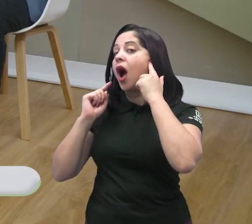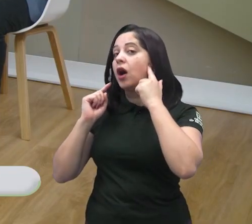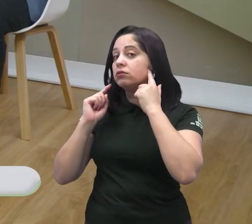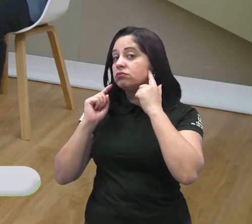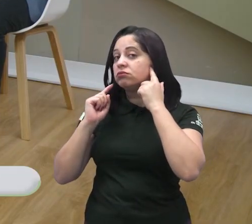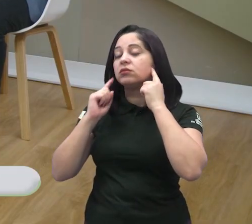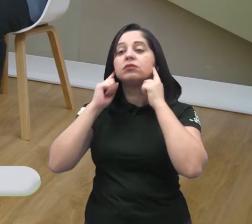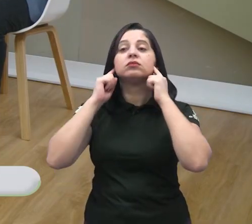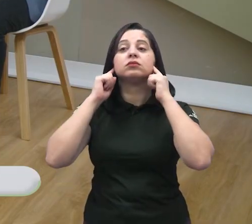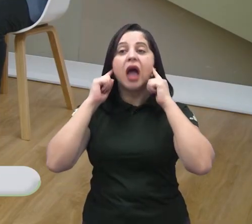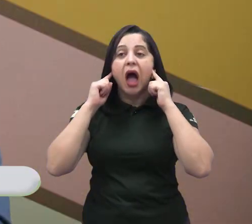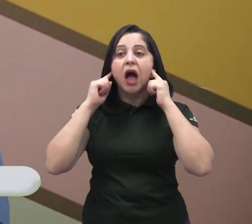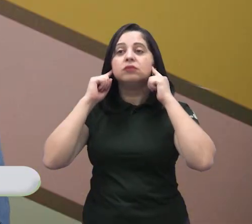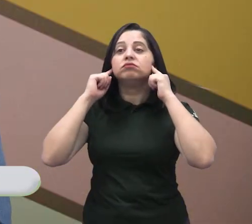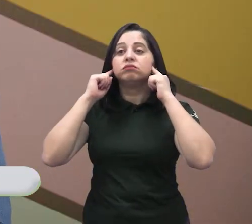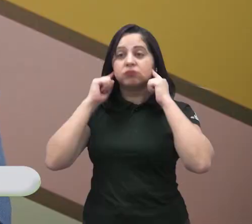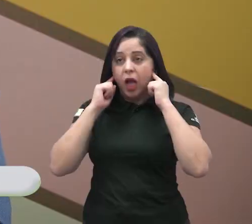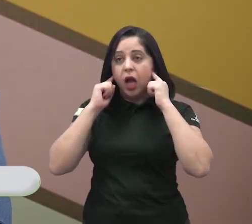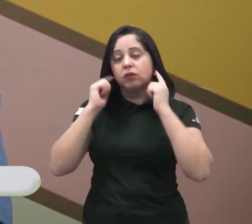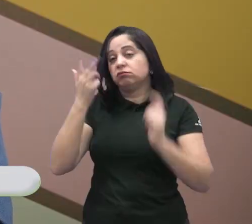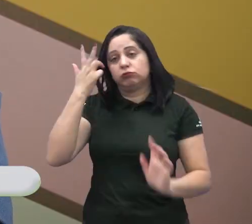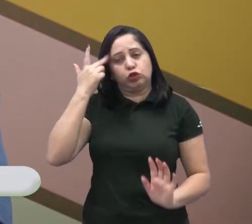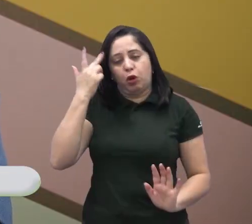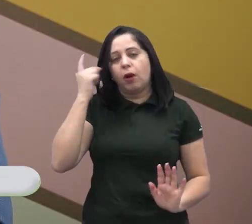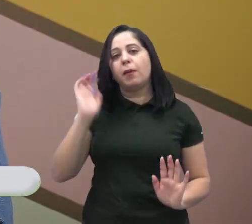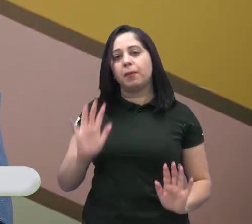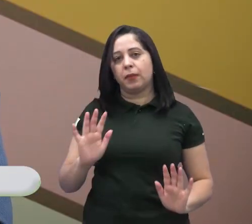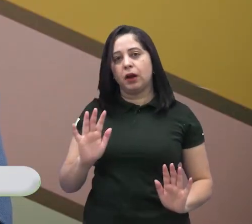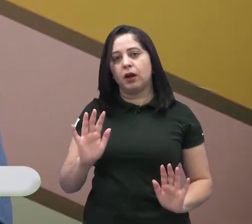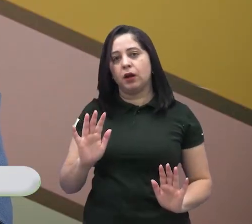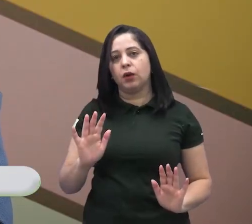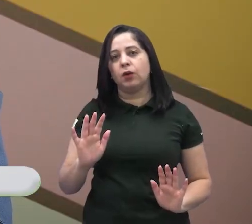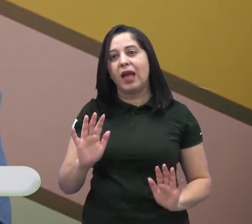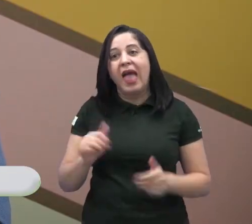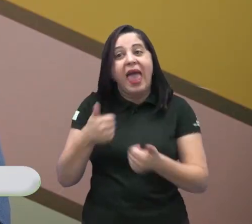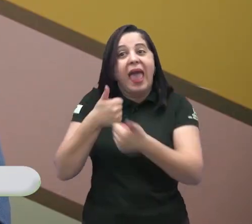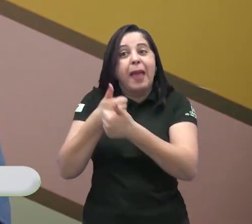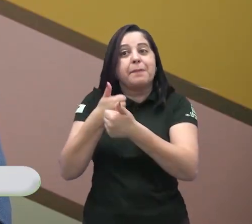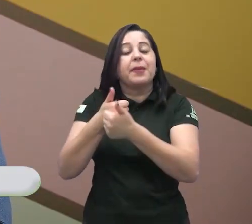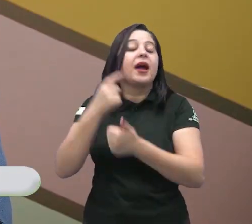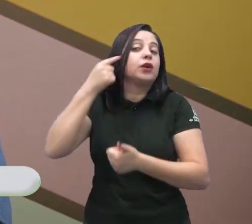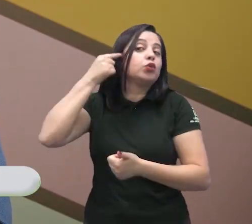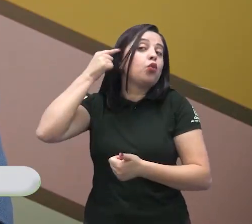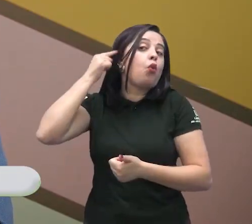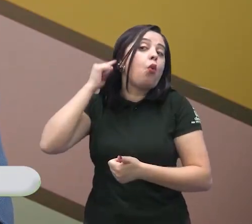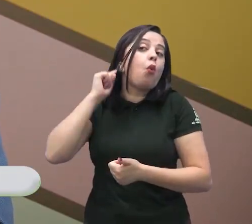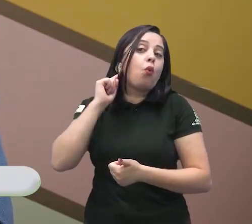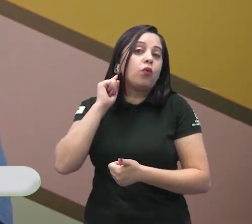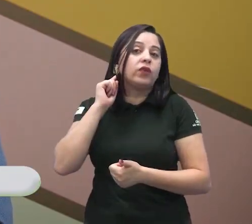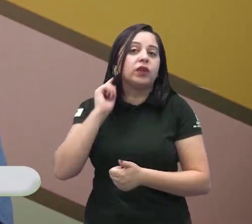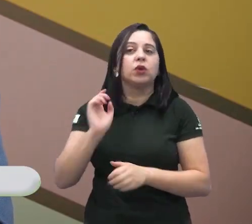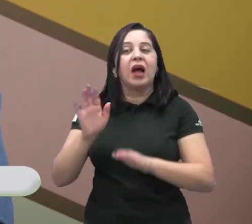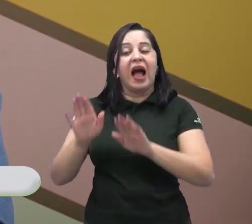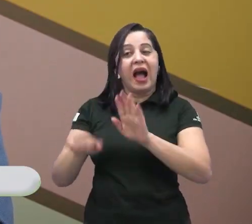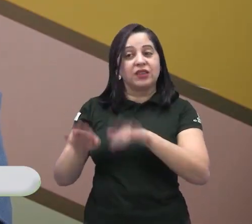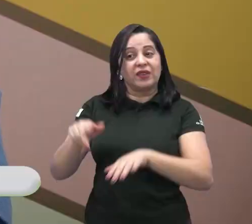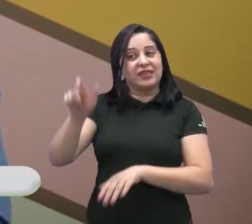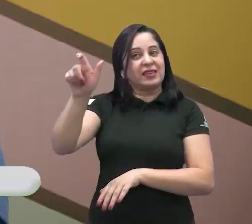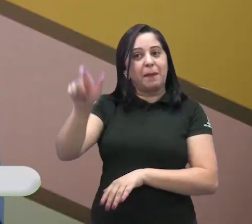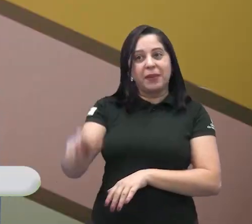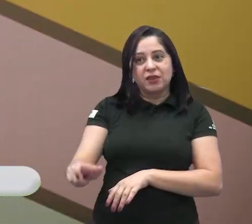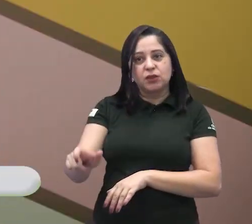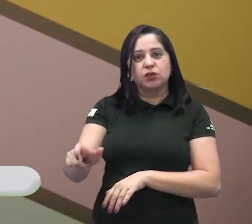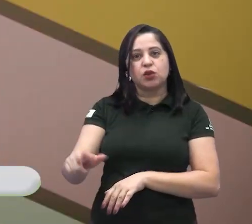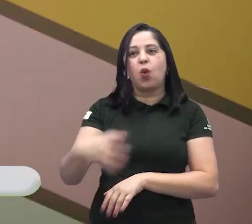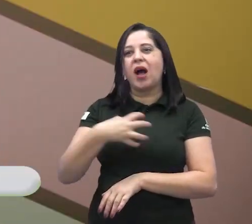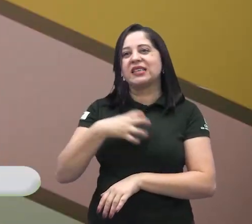articulação temporomandibular. É essa dobradiça que faz a gente abrir e fechar a boca. Sim. E ela é próxima do ouvido, né? Então, muitas vezes,